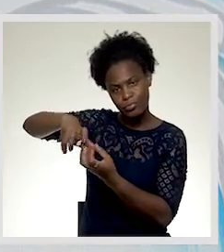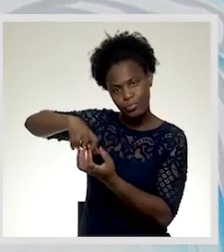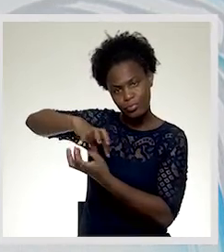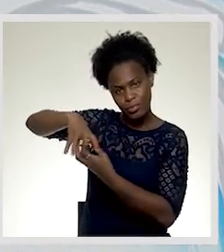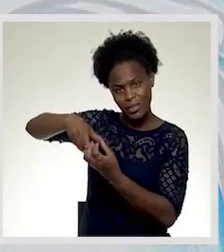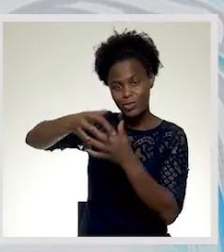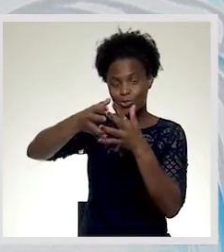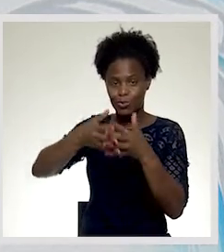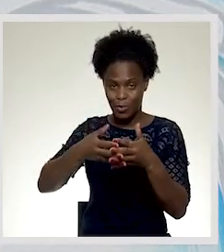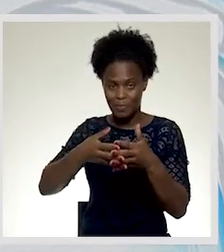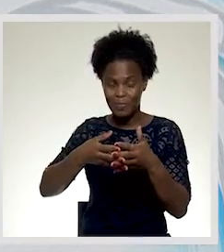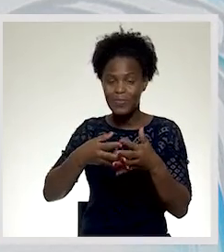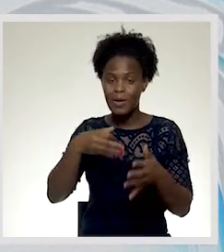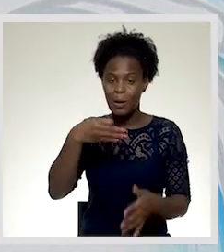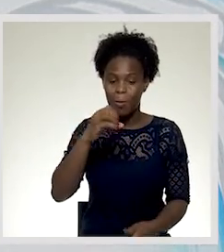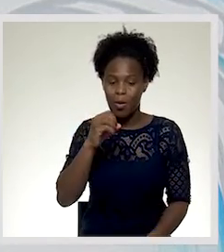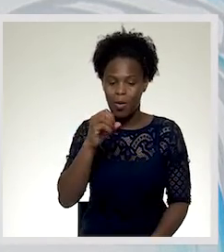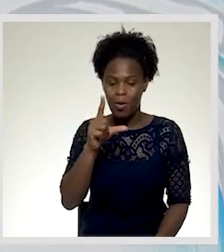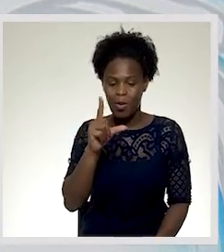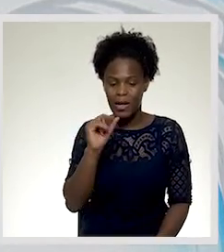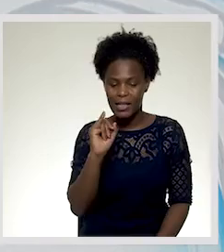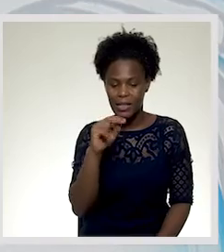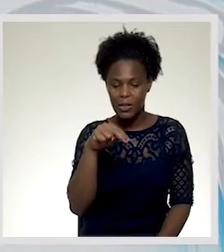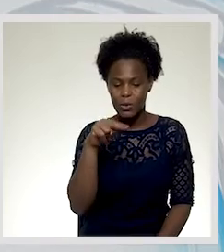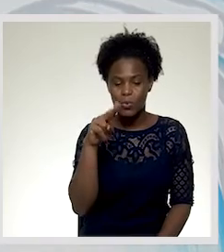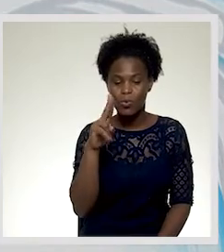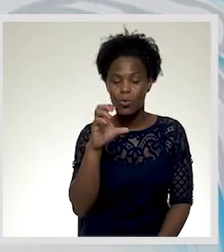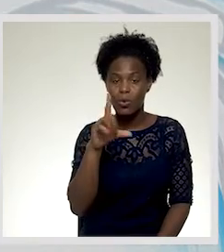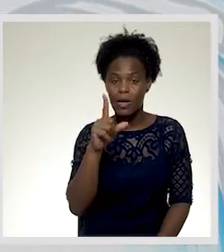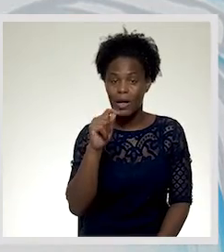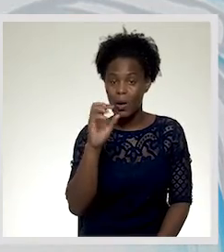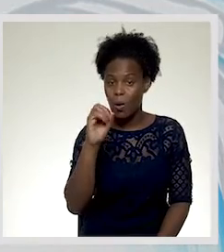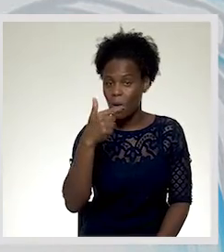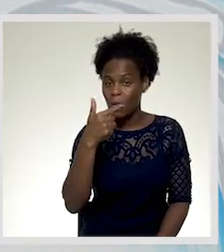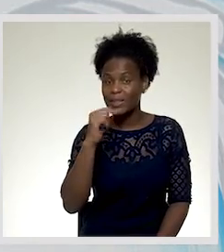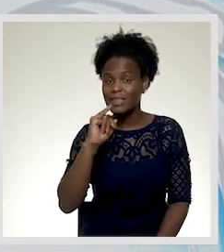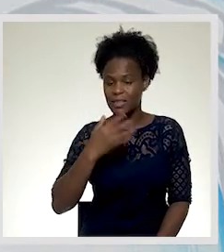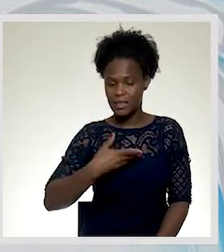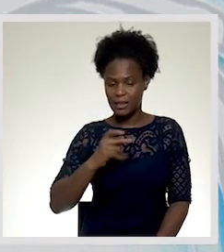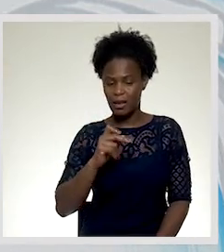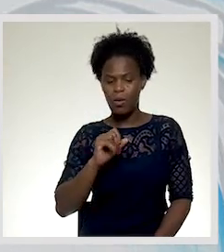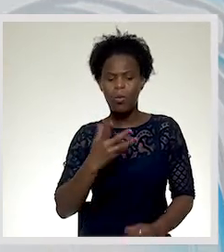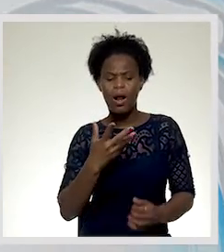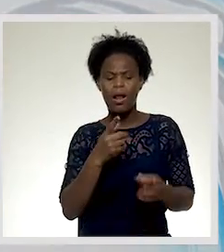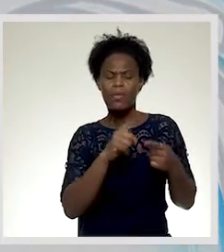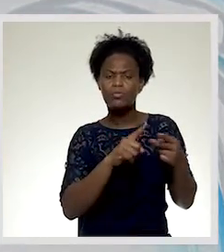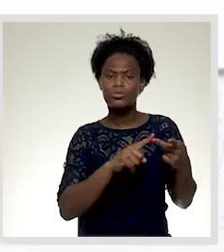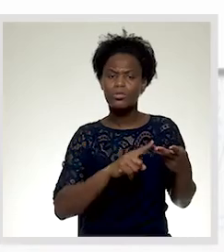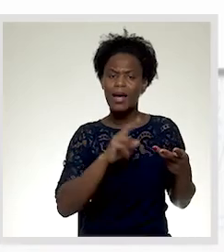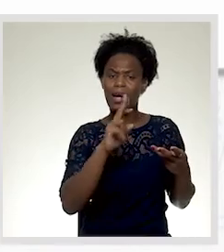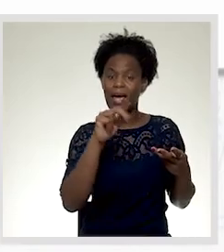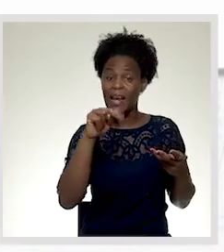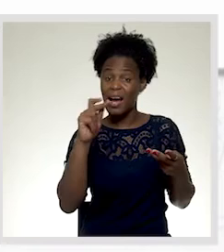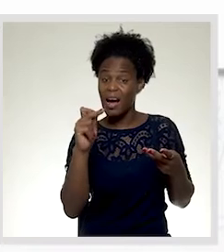estrutura polinucleotídica. Agora, vamos ver quais são os tipos de RNA que existem. Nós temos praticamente